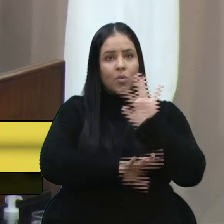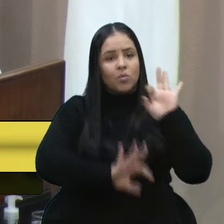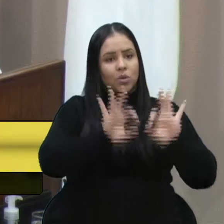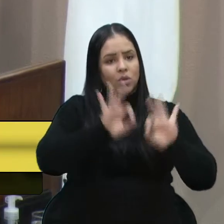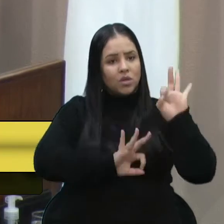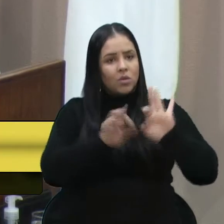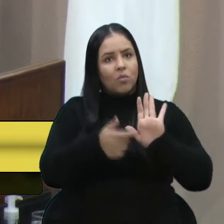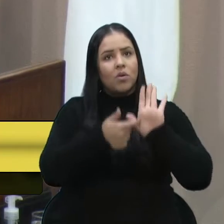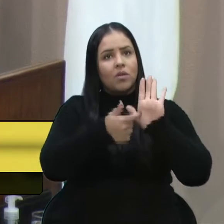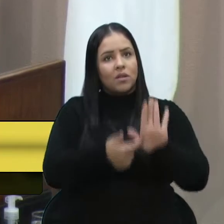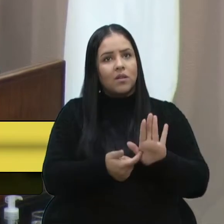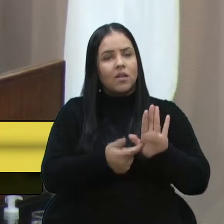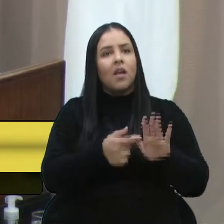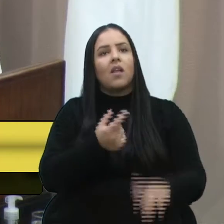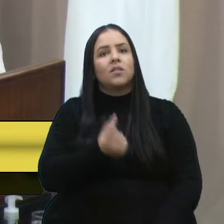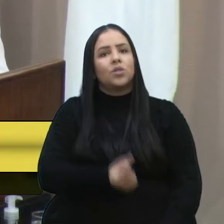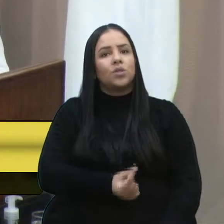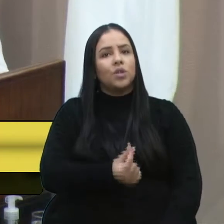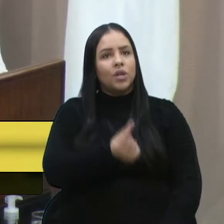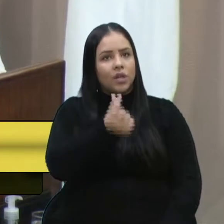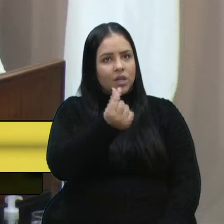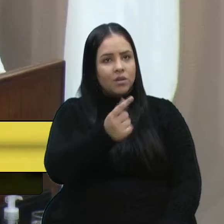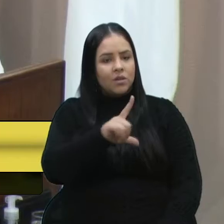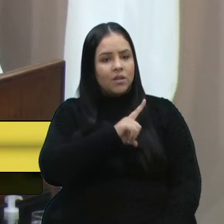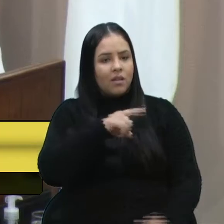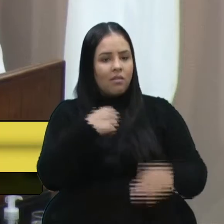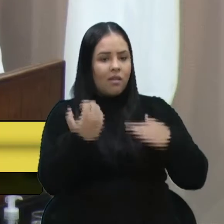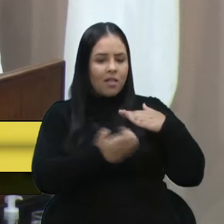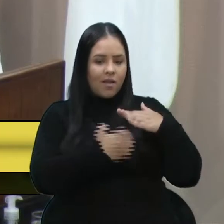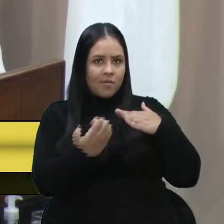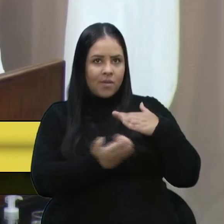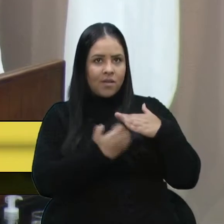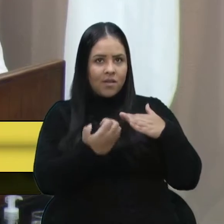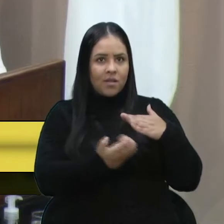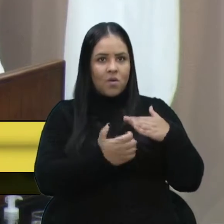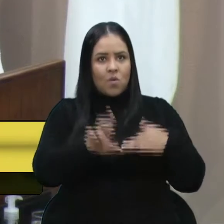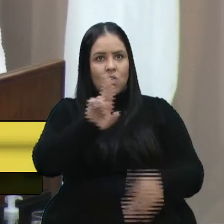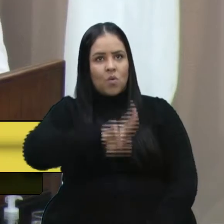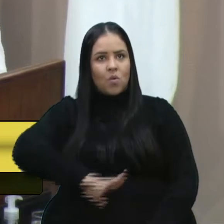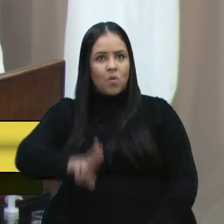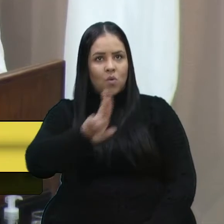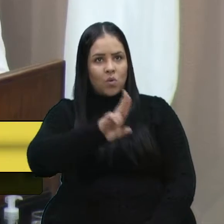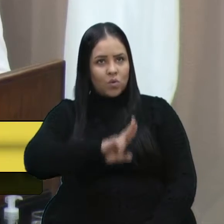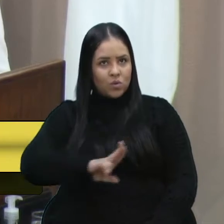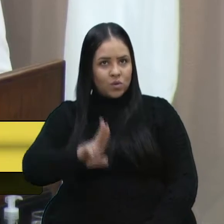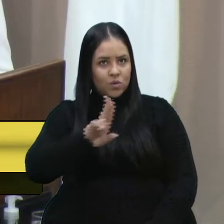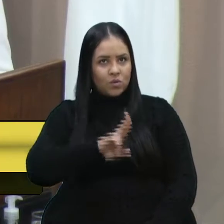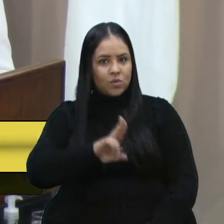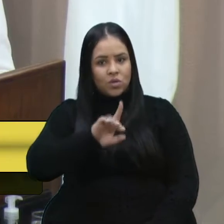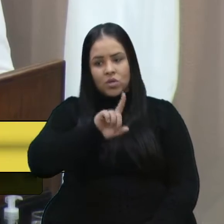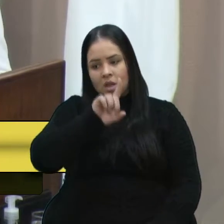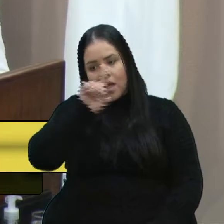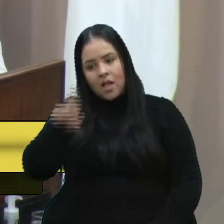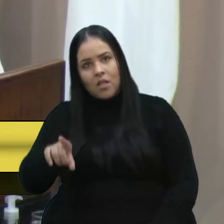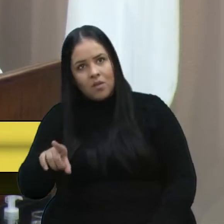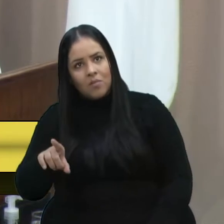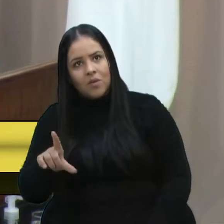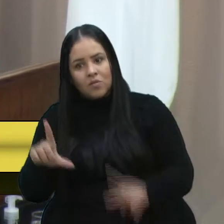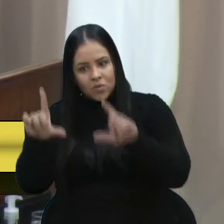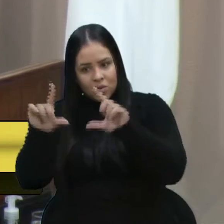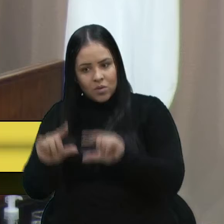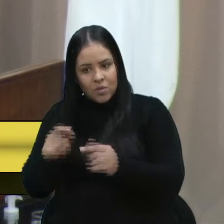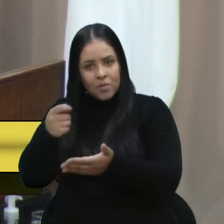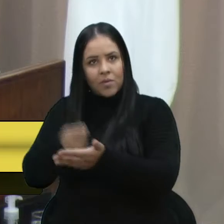que este valor recebido das empresas sirvam como subsídio indireto para diminuir o preço da